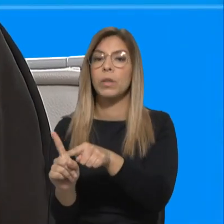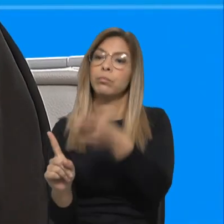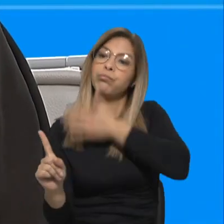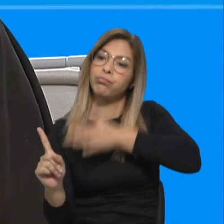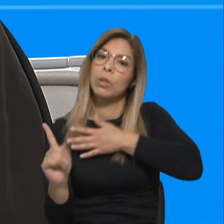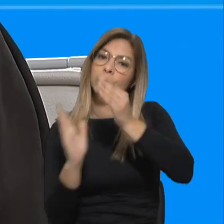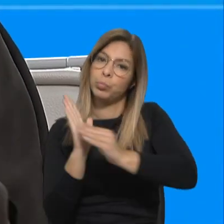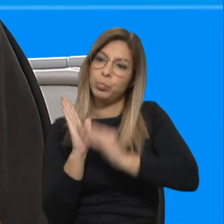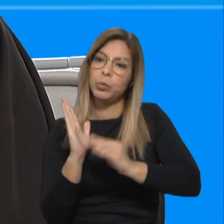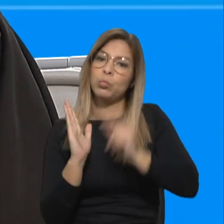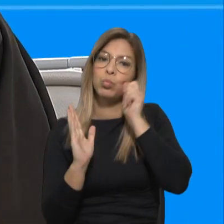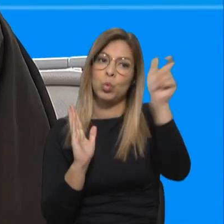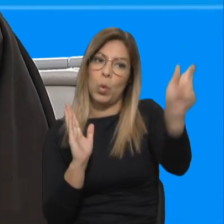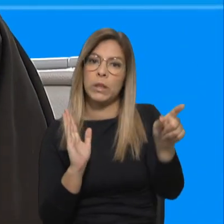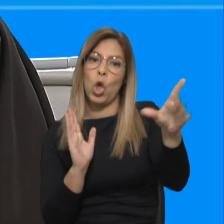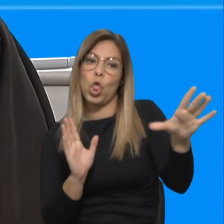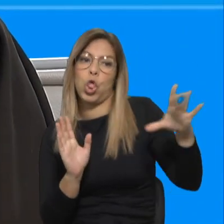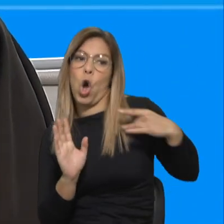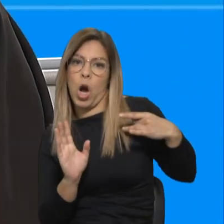a pessoa tal tocou-me.